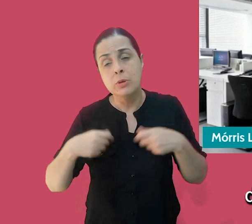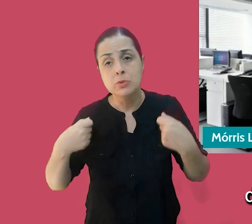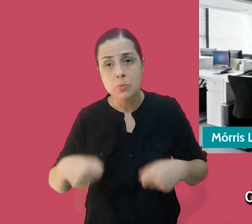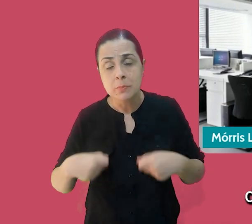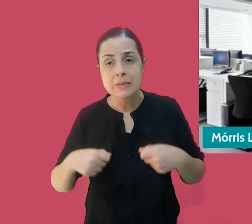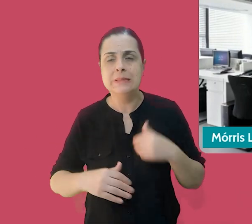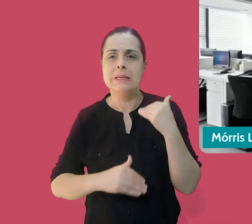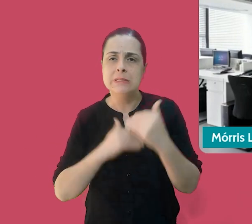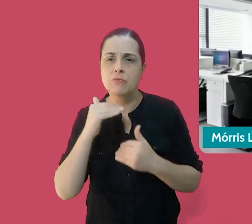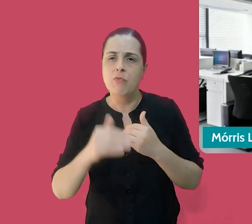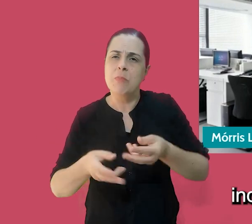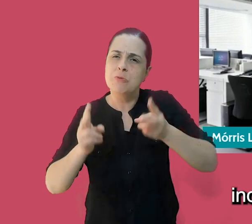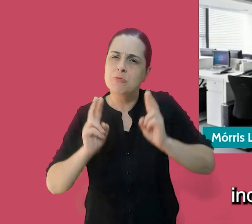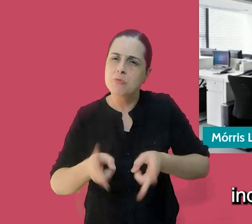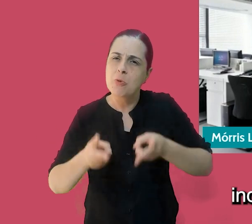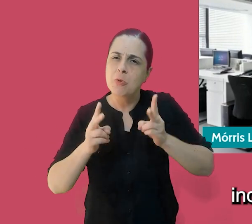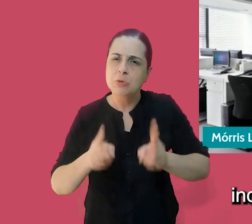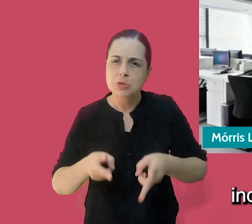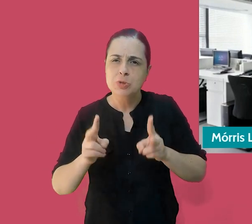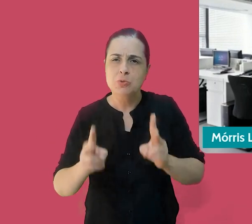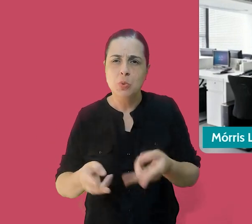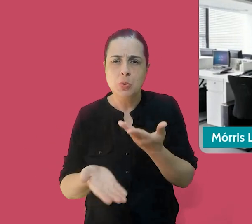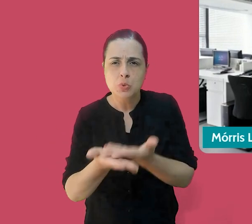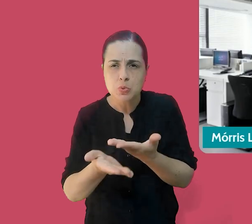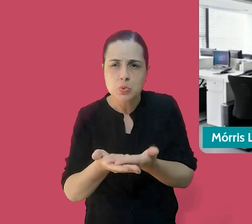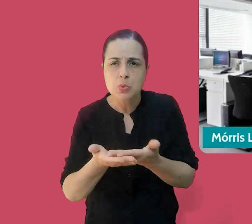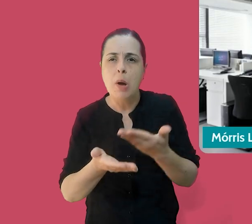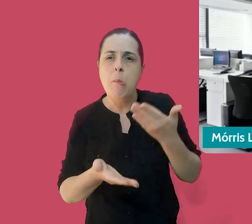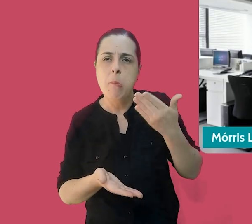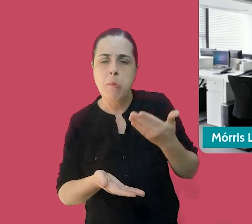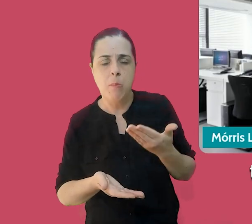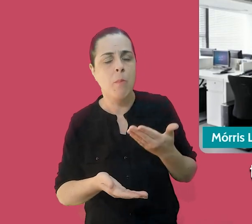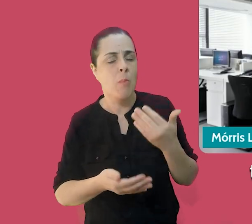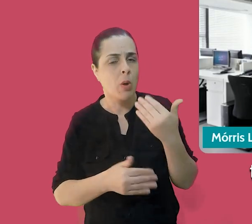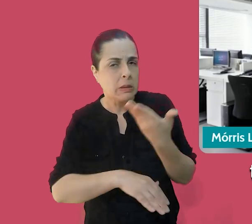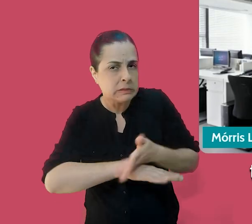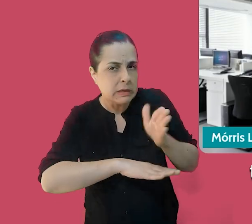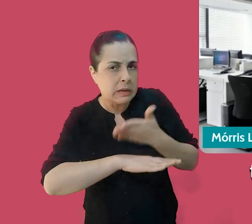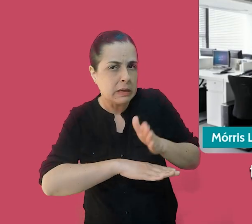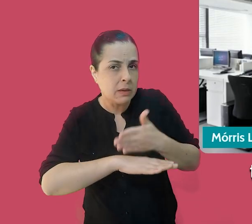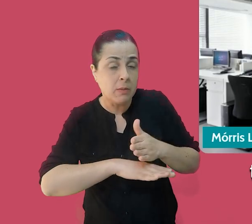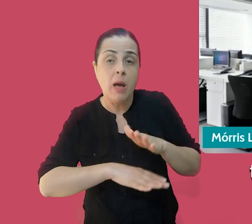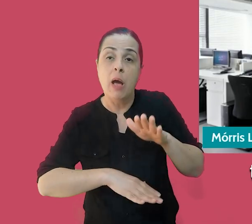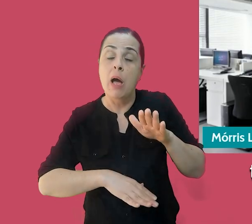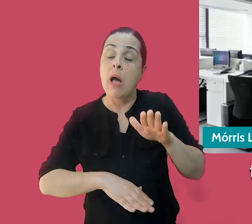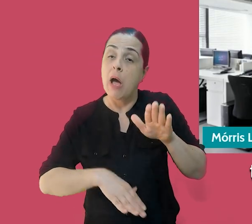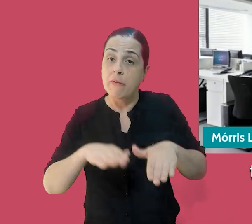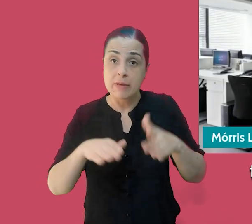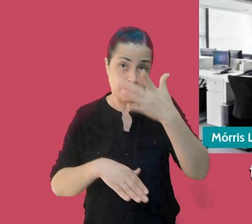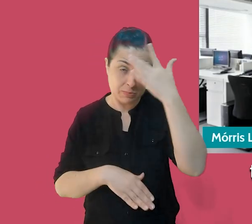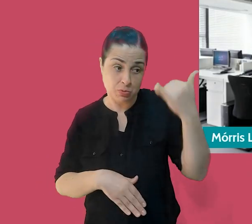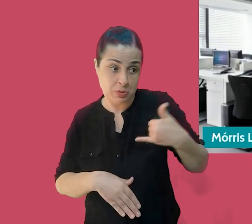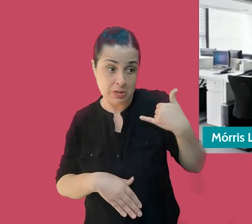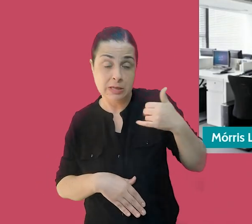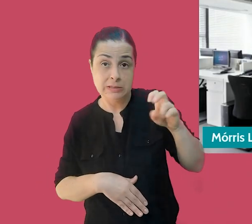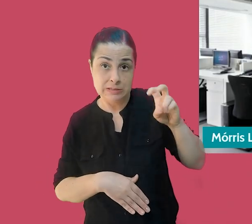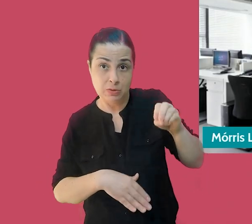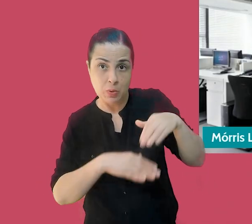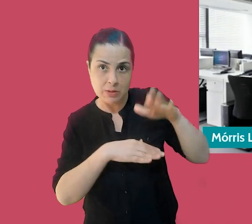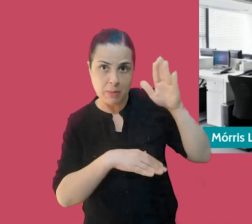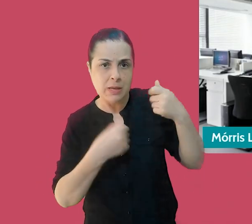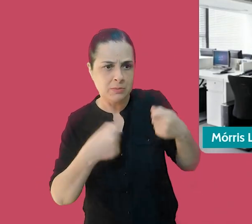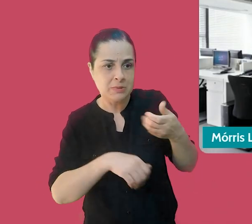desenvolvimento contínuo, independentemente da idade, ou às vezes até treinamentos específicos para quem é 50 a mais,